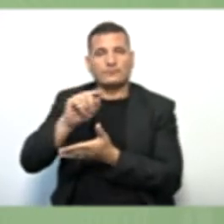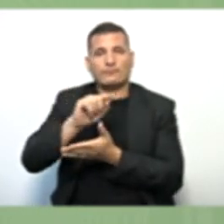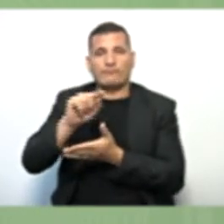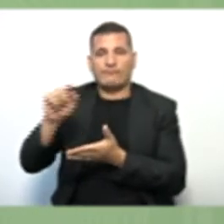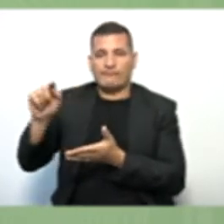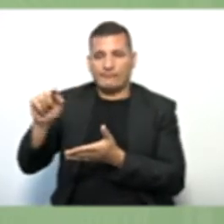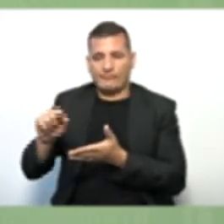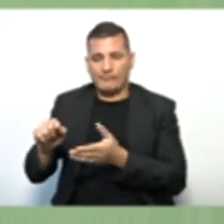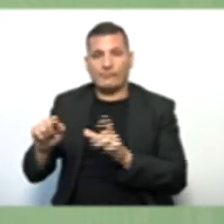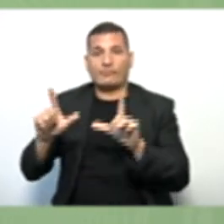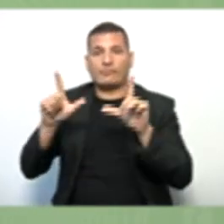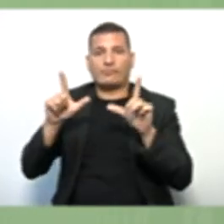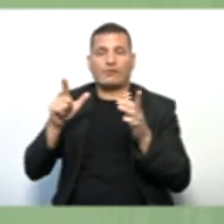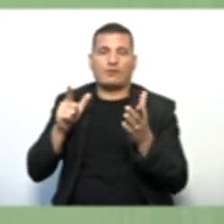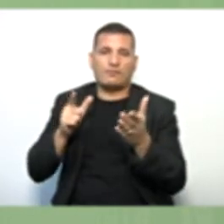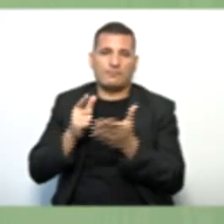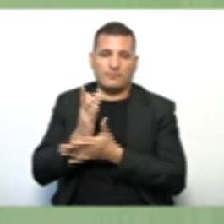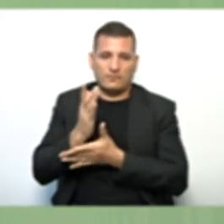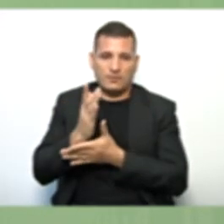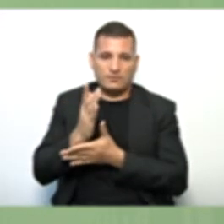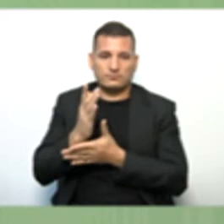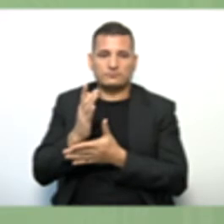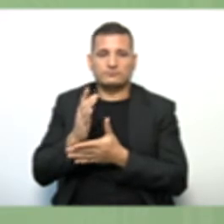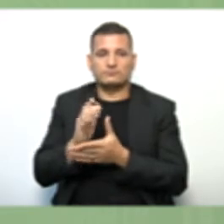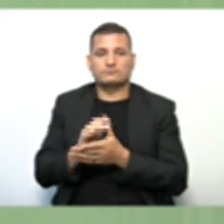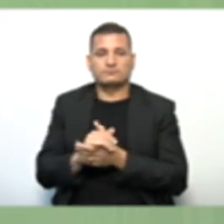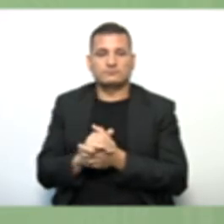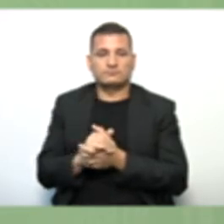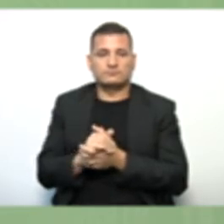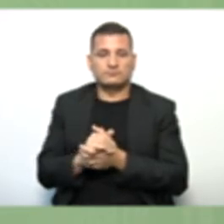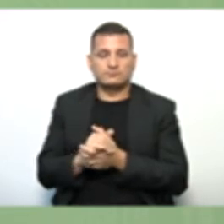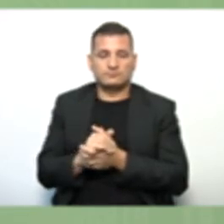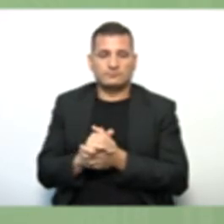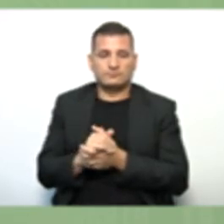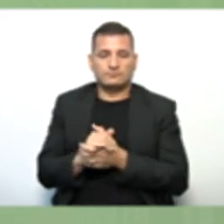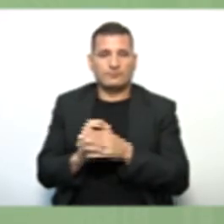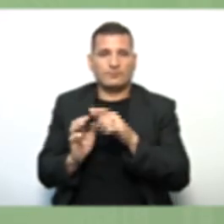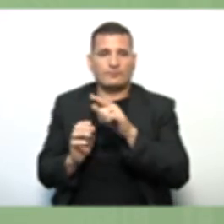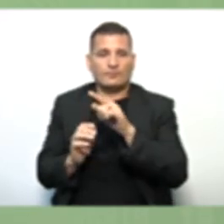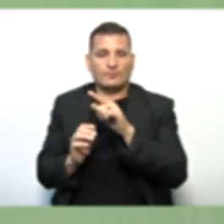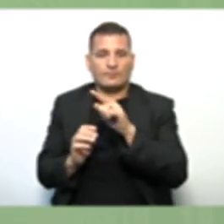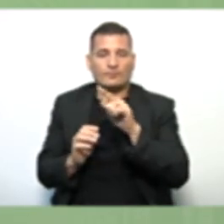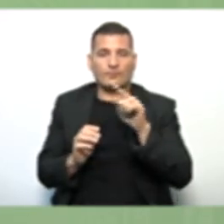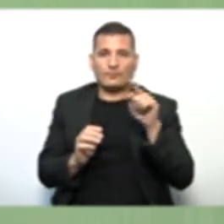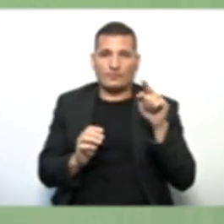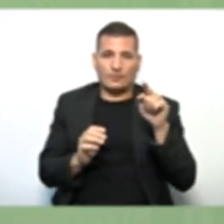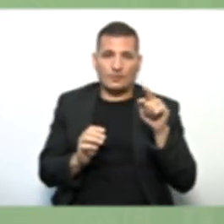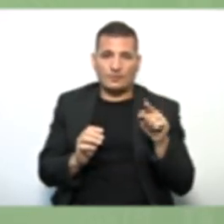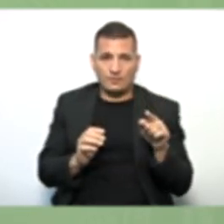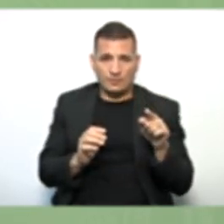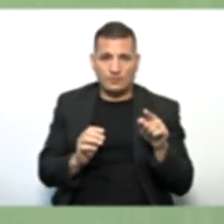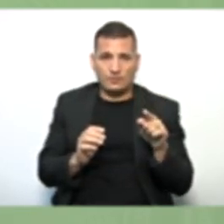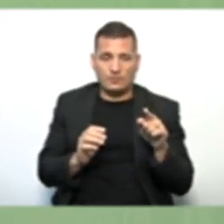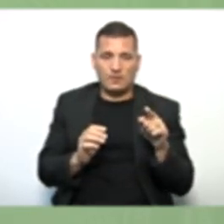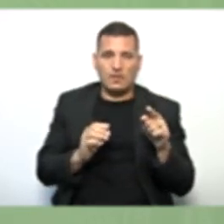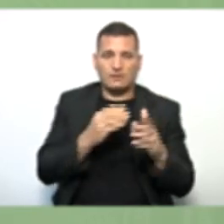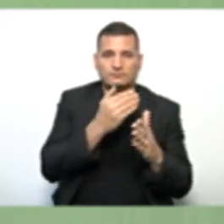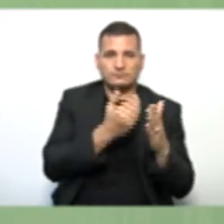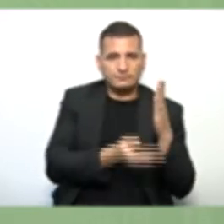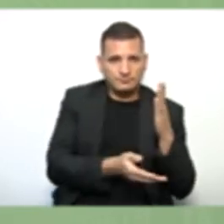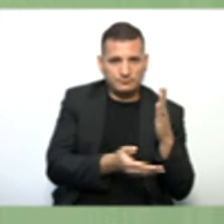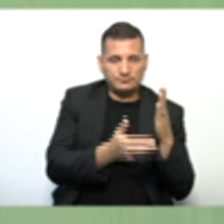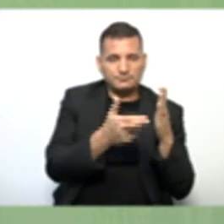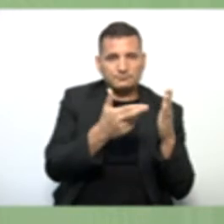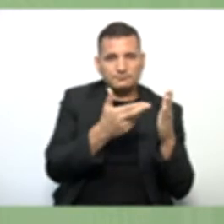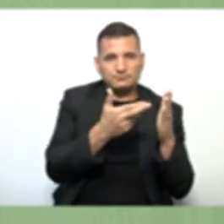de aprovado. Se não, deixa eu voltar aqui, ele vai me jogar para a parte reprovado. E